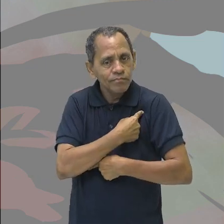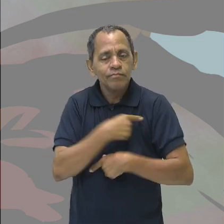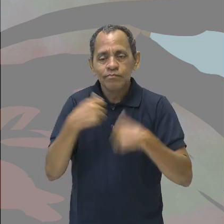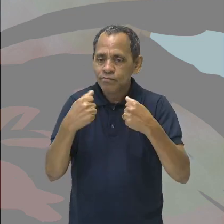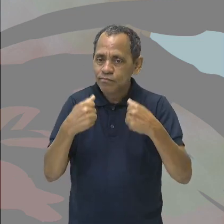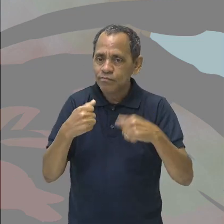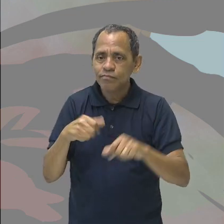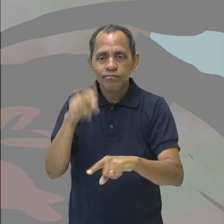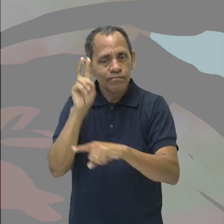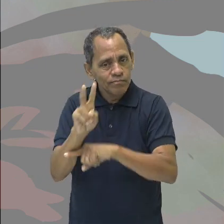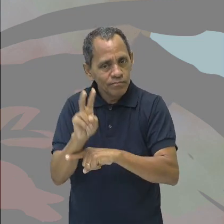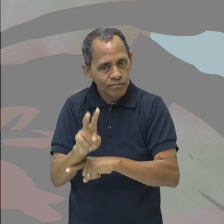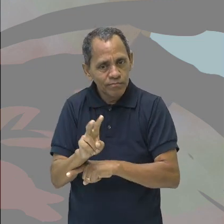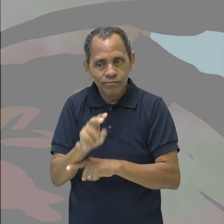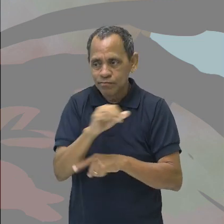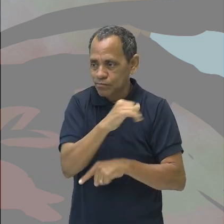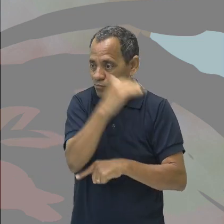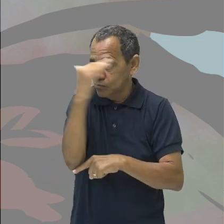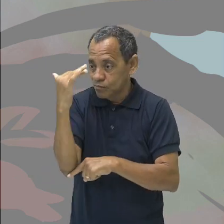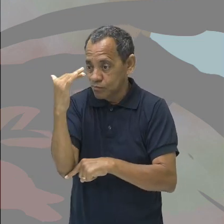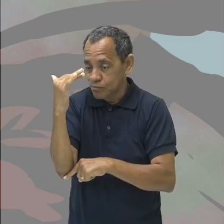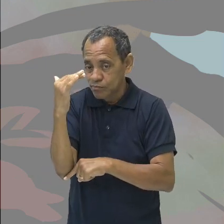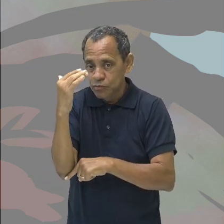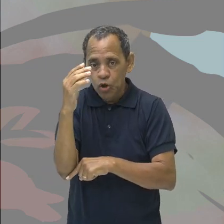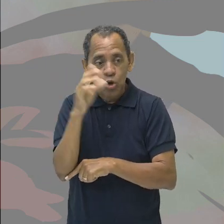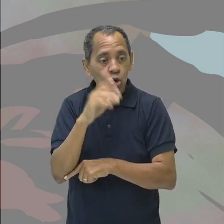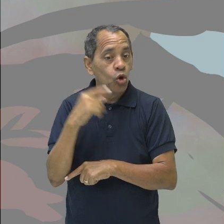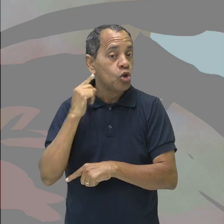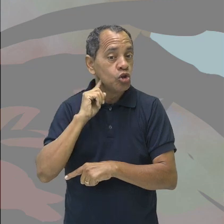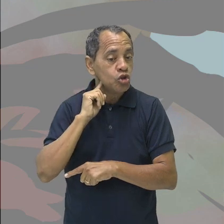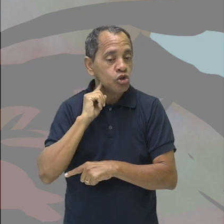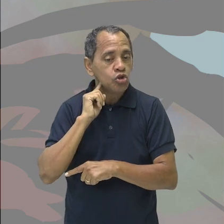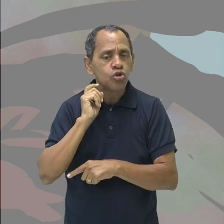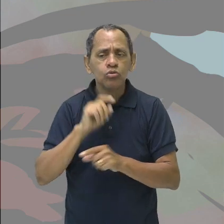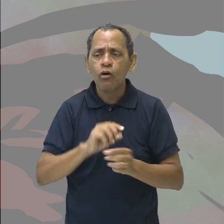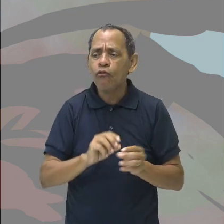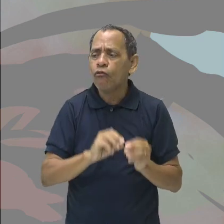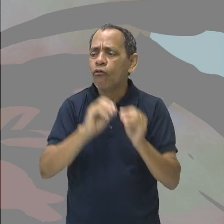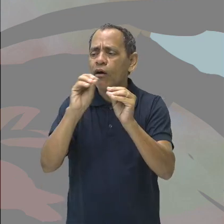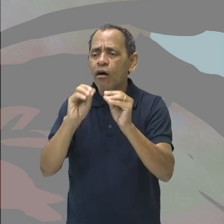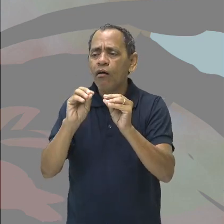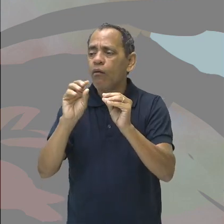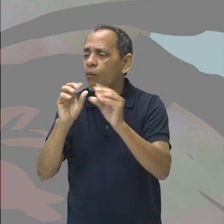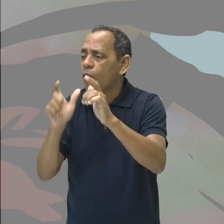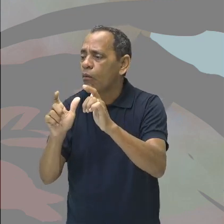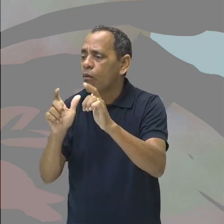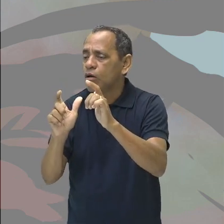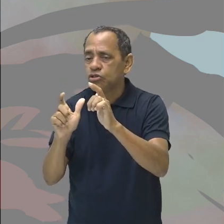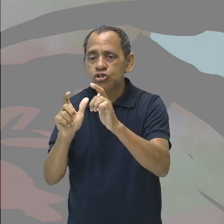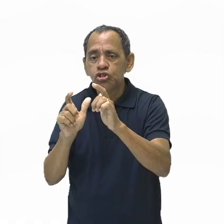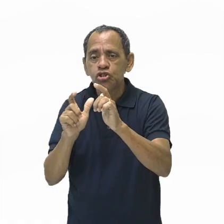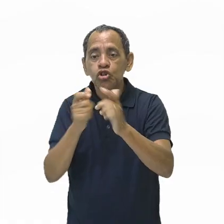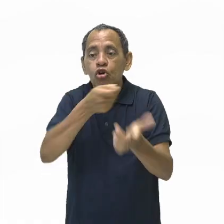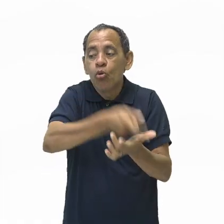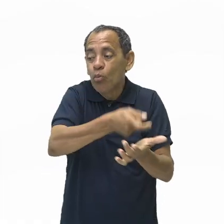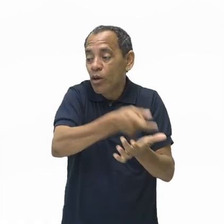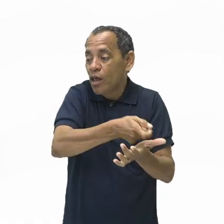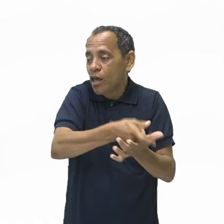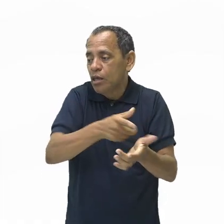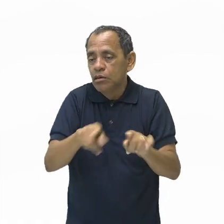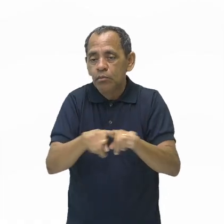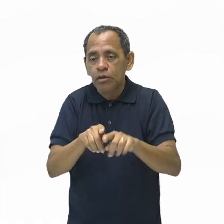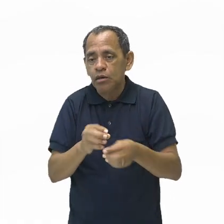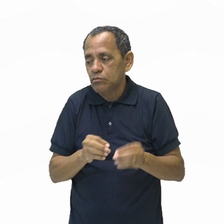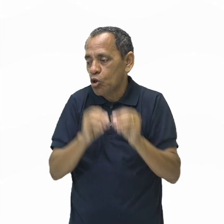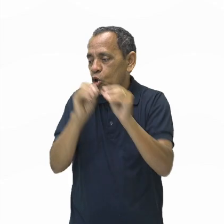nosso planeta e pensar para onde vai o que eu acabei de comprar, tá bom? Então vamos adiante, vamos pensar sobre o